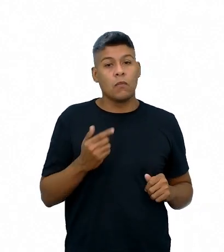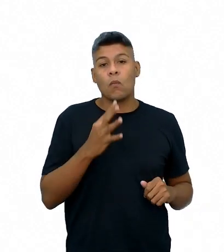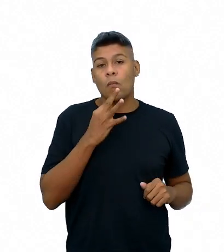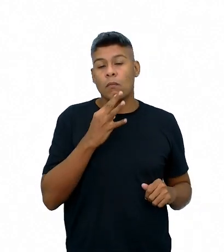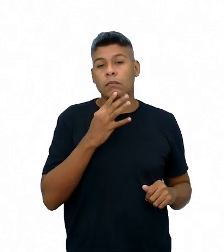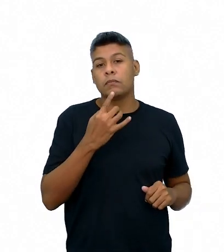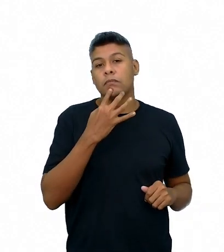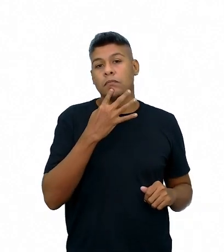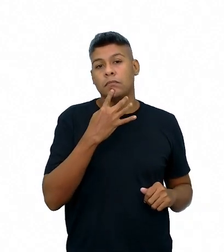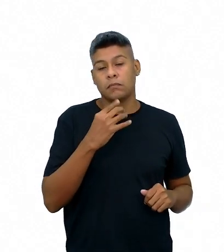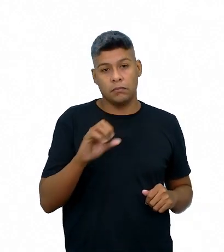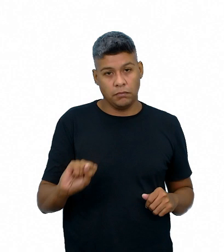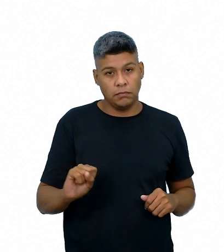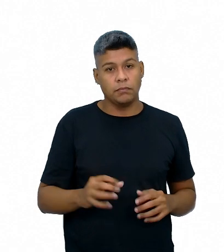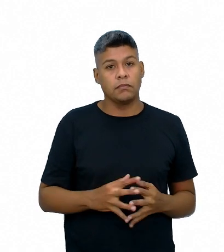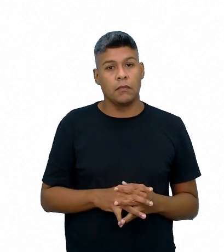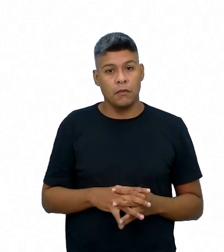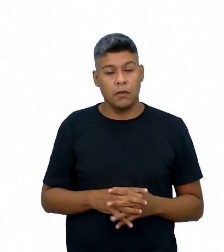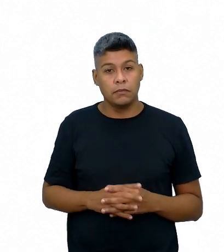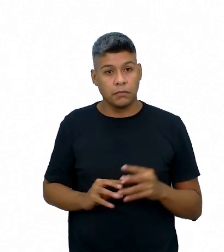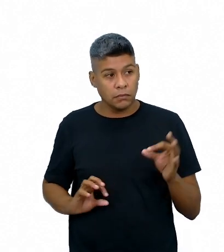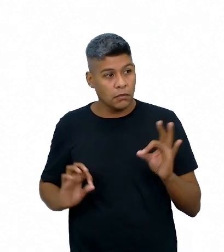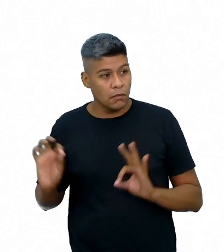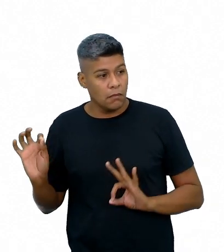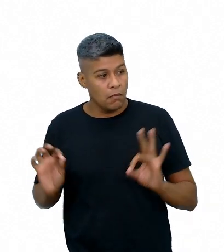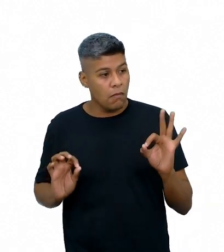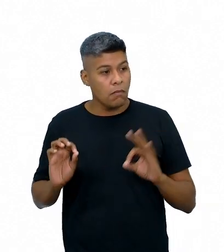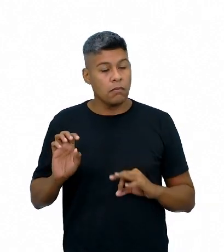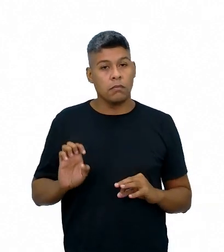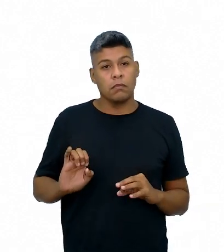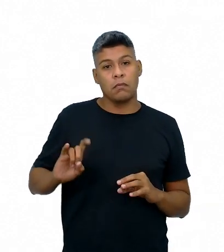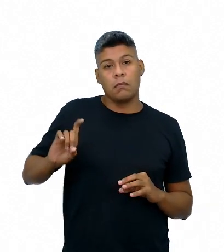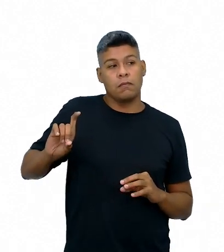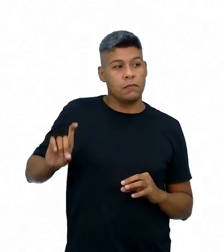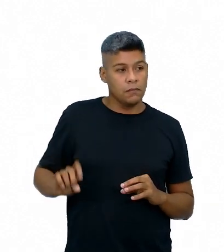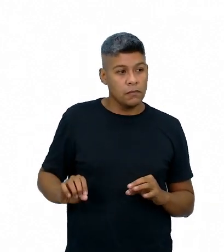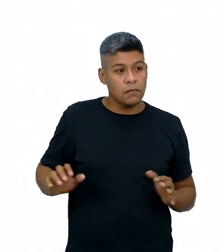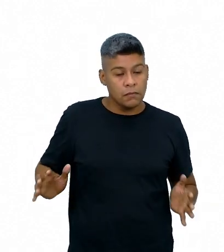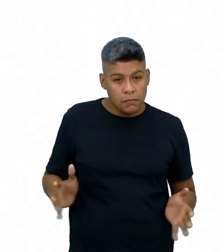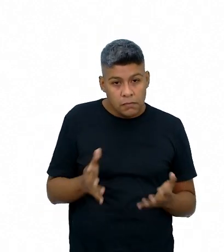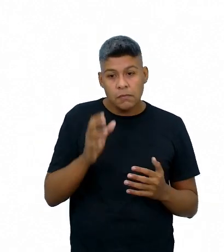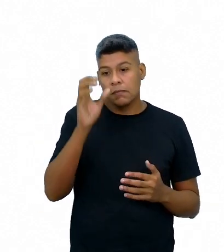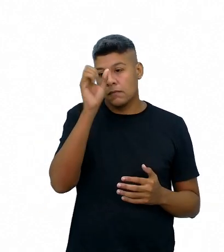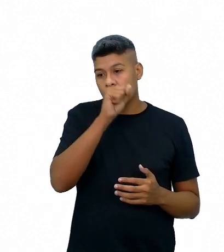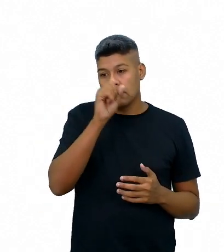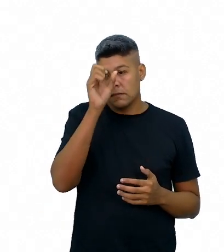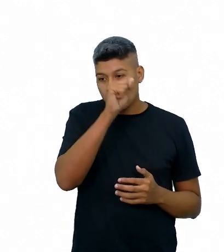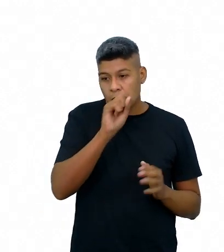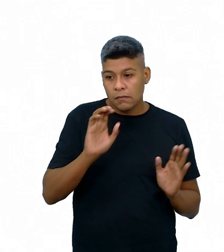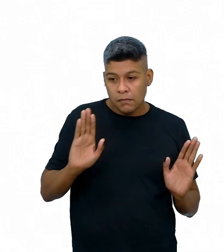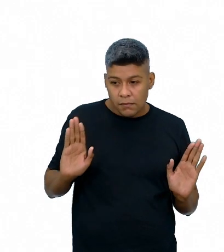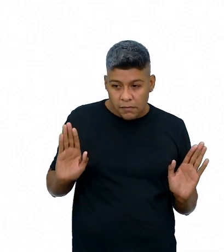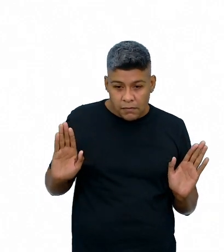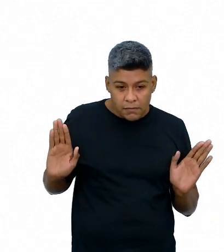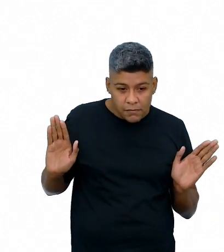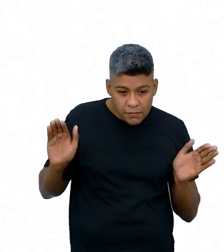linguagem. Outro, articulação dos eixos. Promover a aprendizagem com